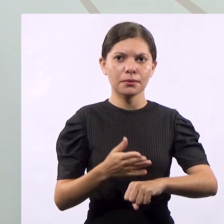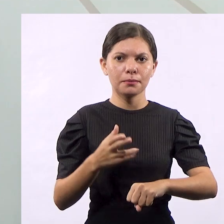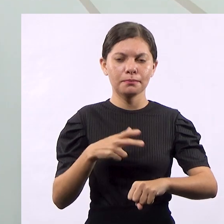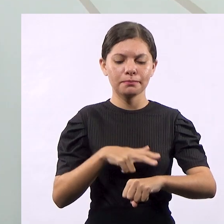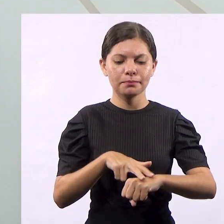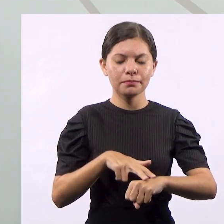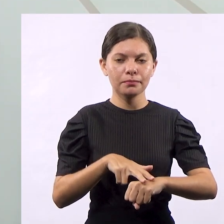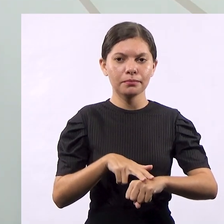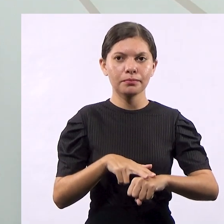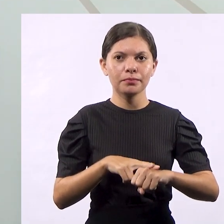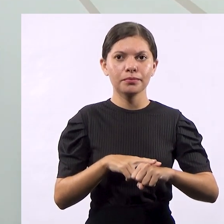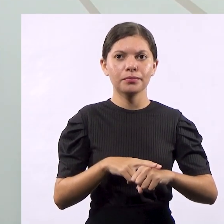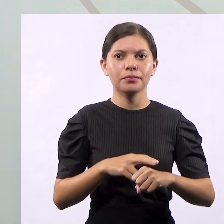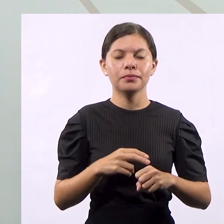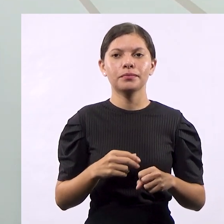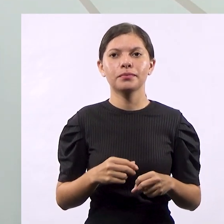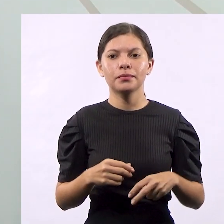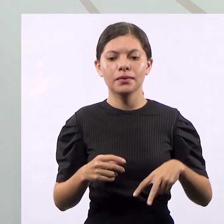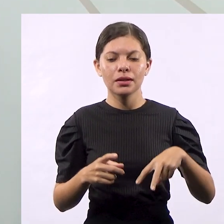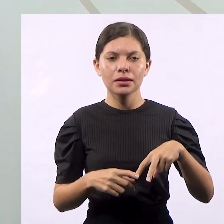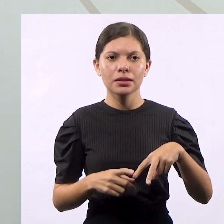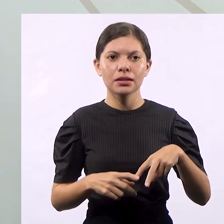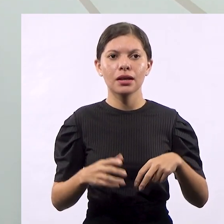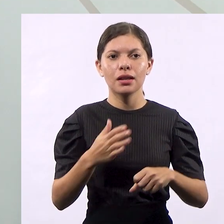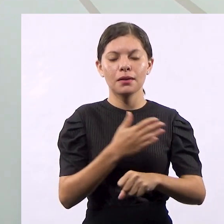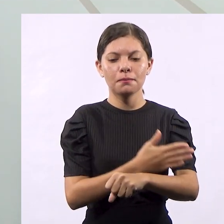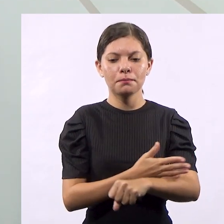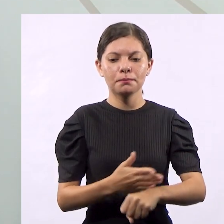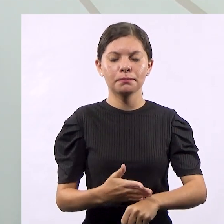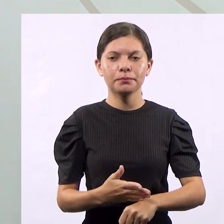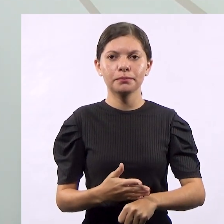estou usando uma sandália branca.